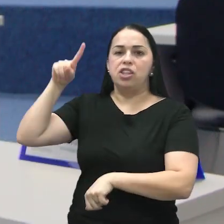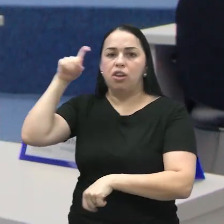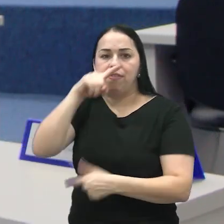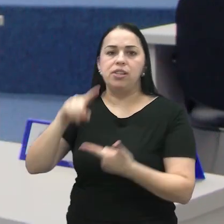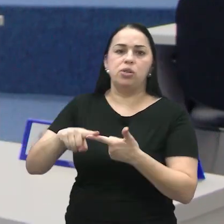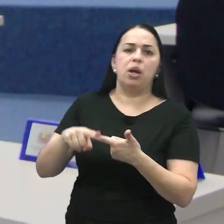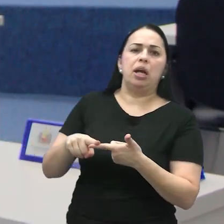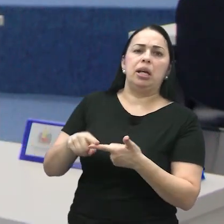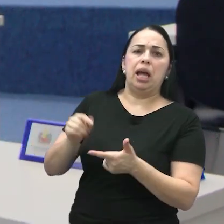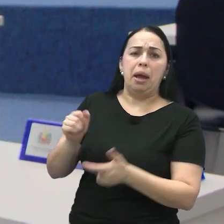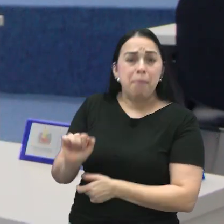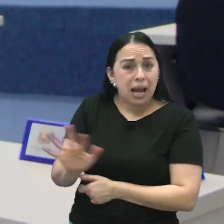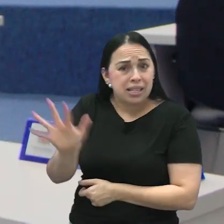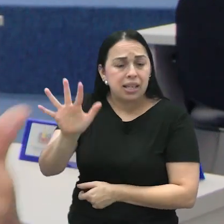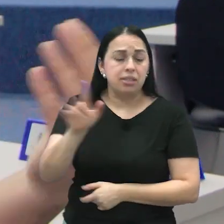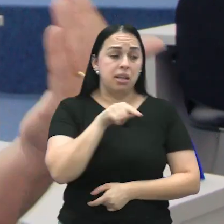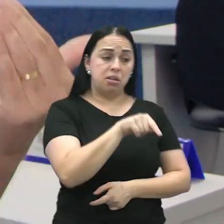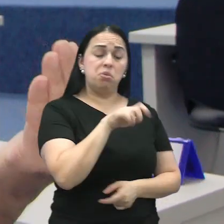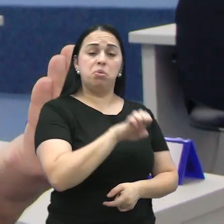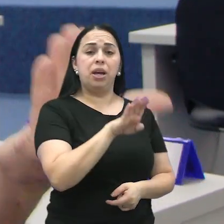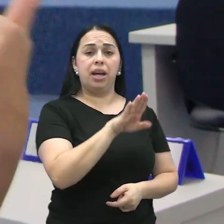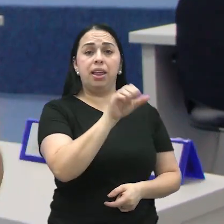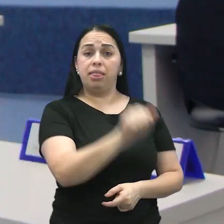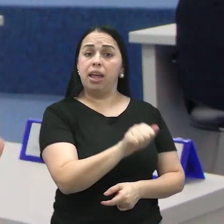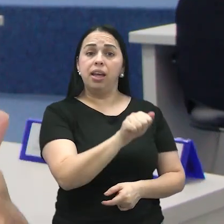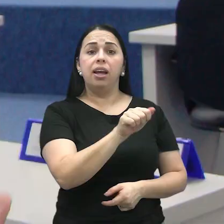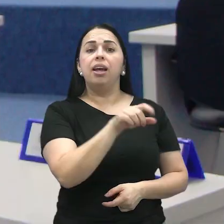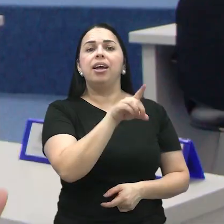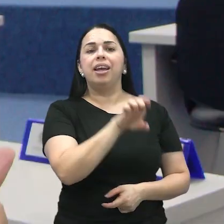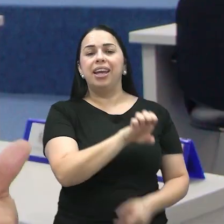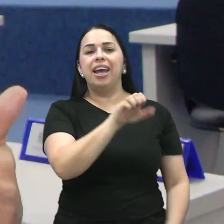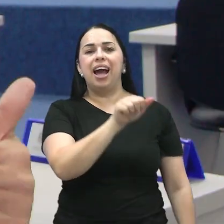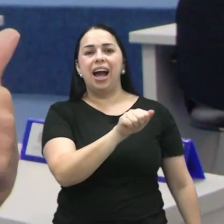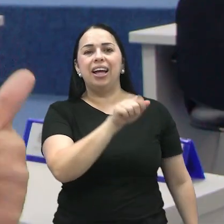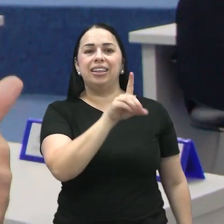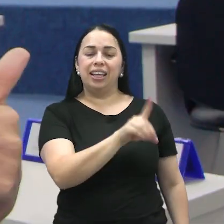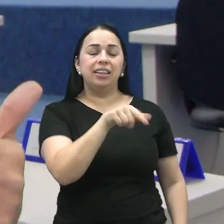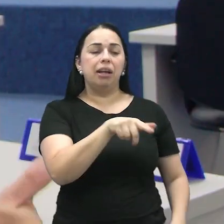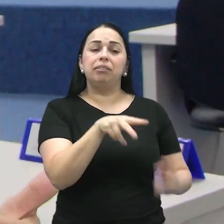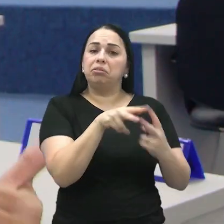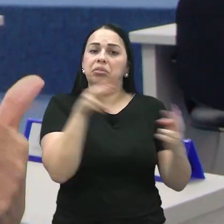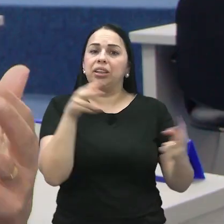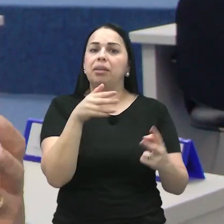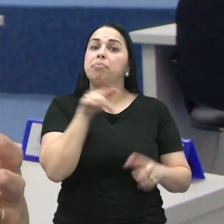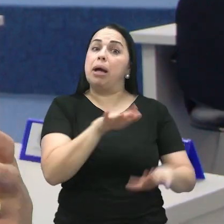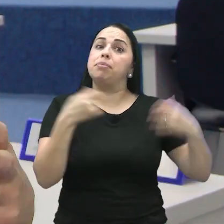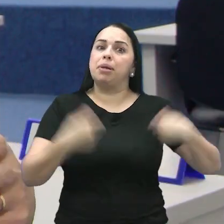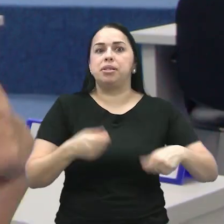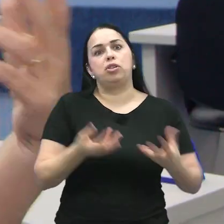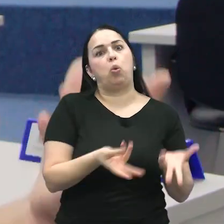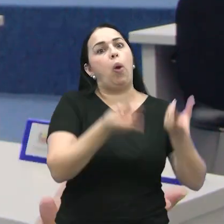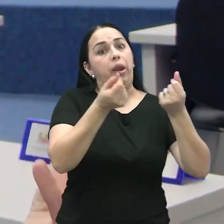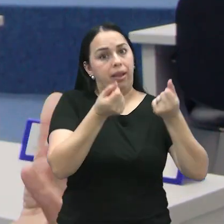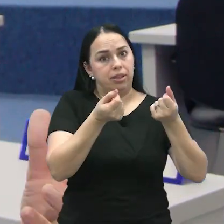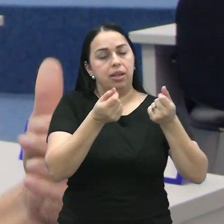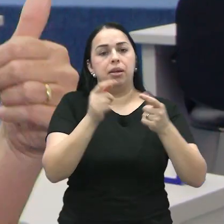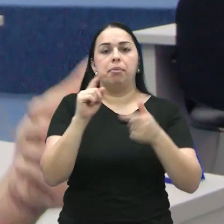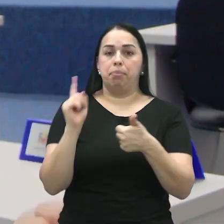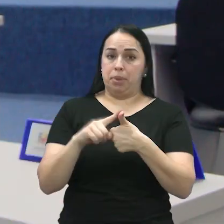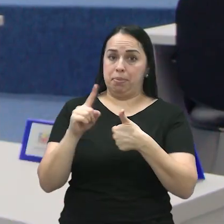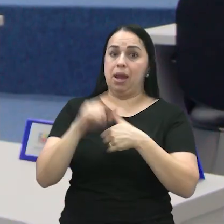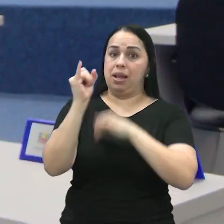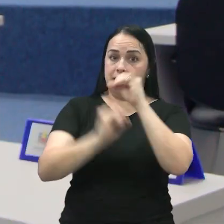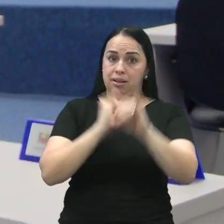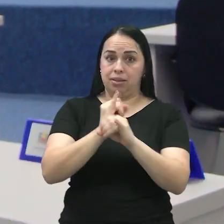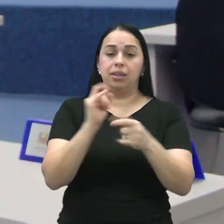pelo horário, pelo gasto. Então o EAD está aí para isso. Mas para isso acontecer de maneira com qualidade,